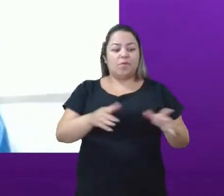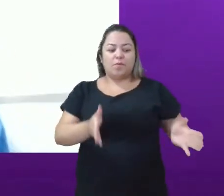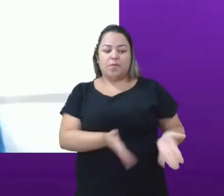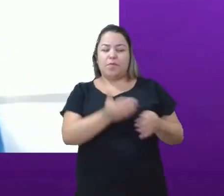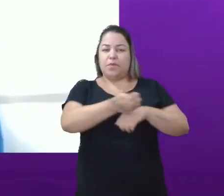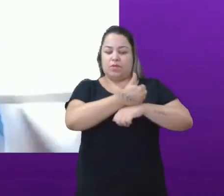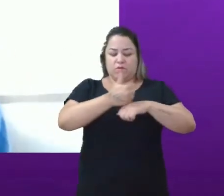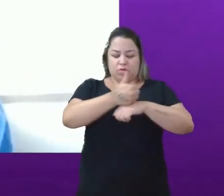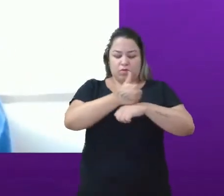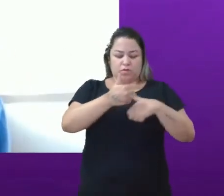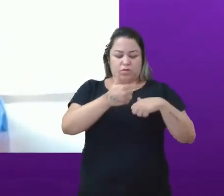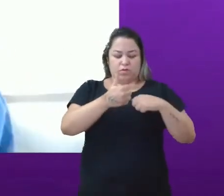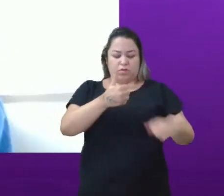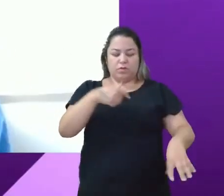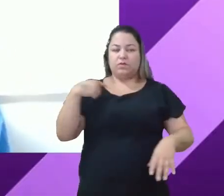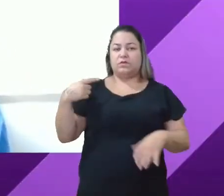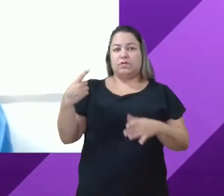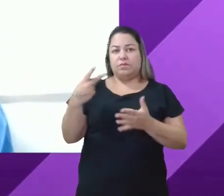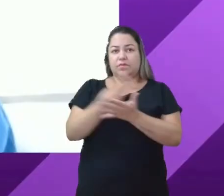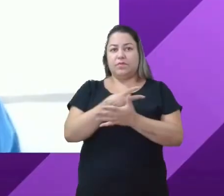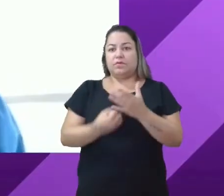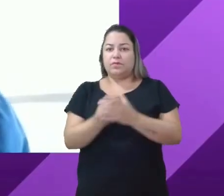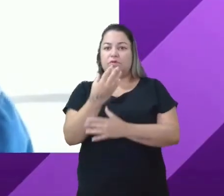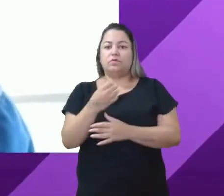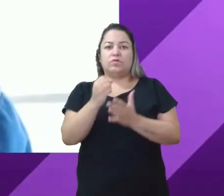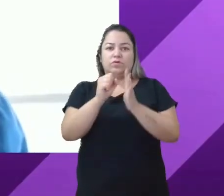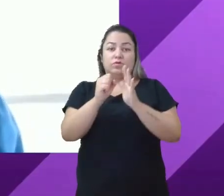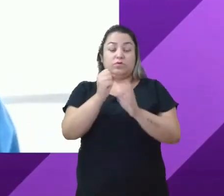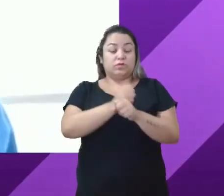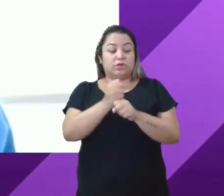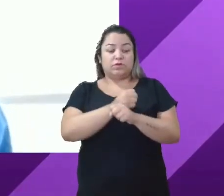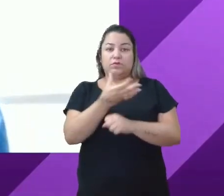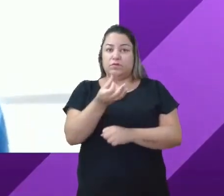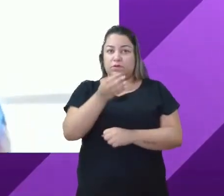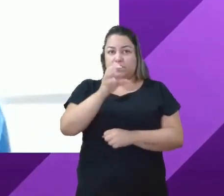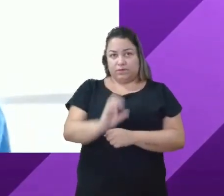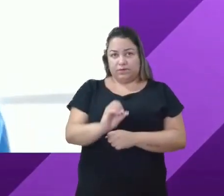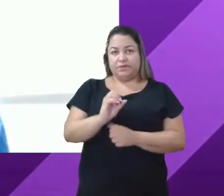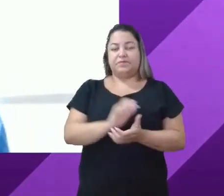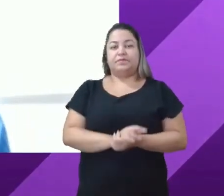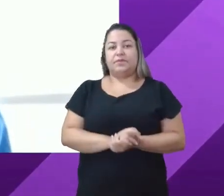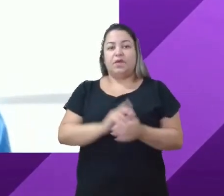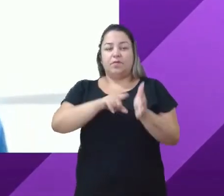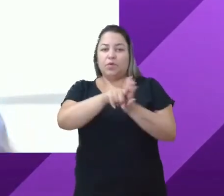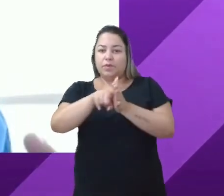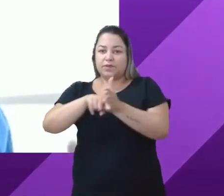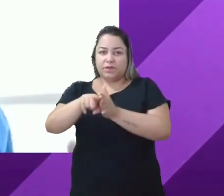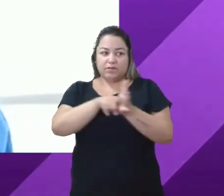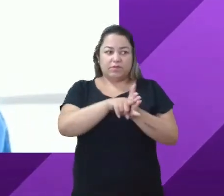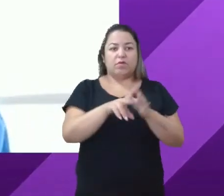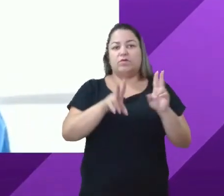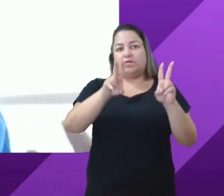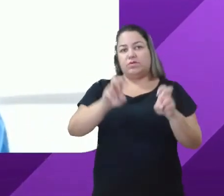esse conceito, é um conceito que nasceu lá nos anos 60, nos anos 70, né? Com pesquisadoras, principalmente